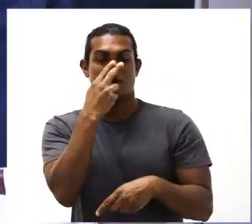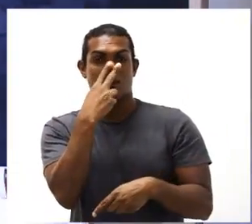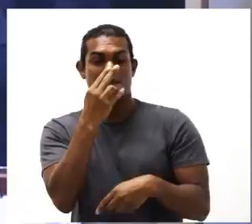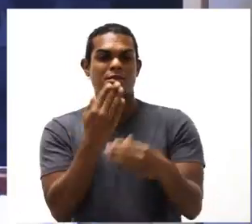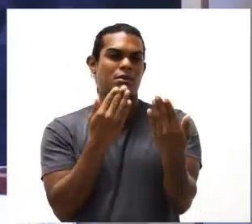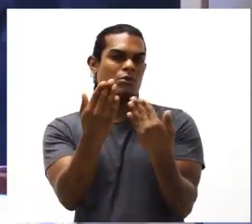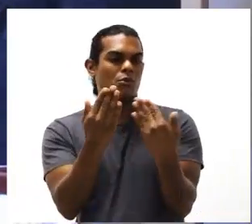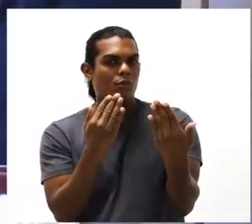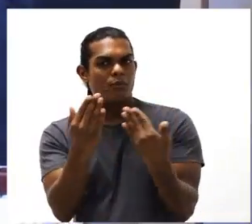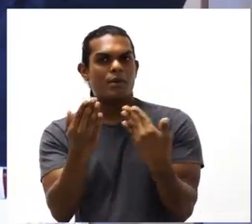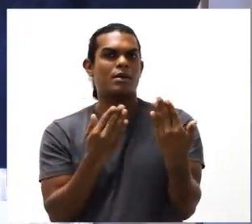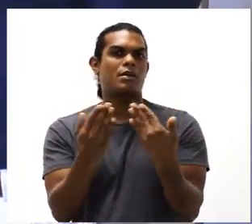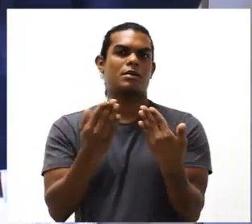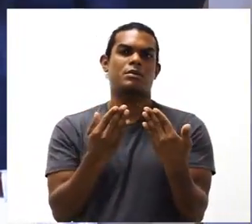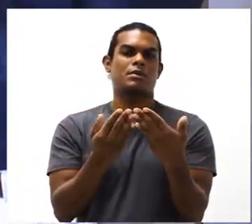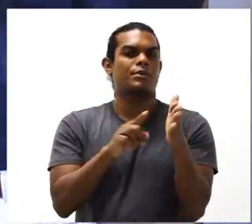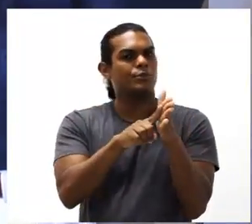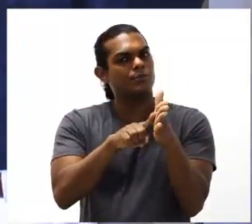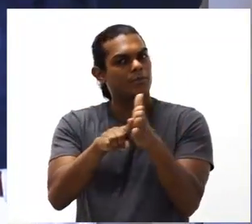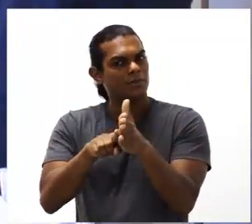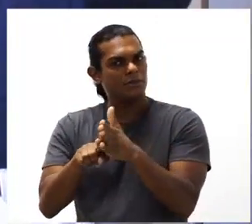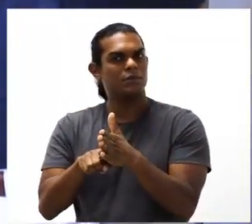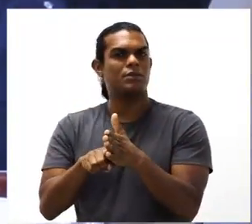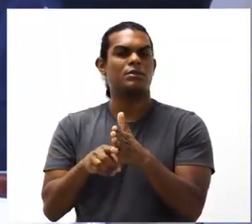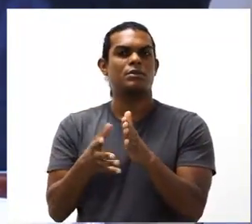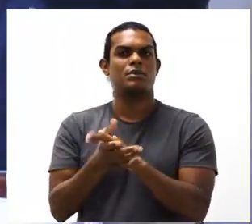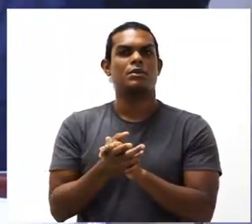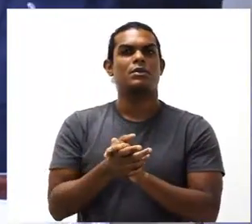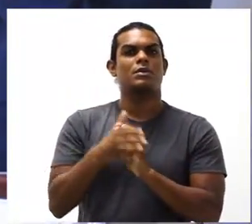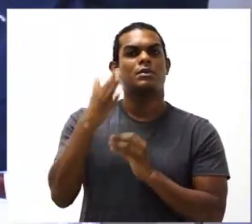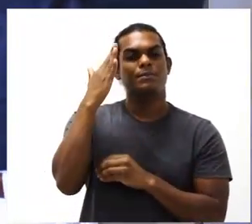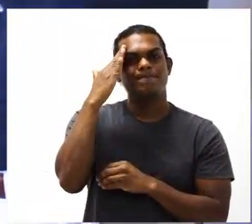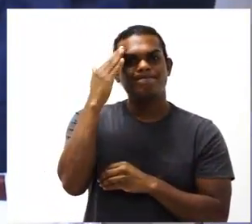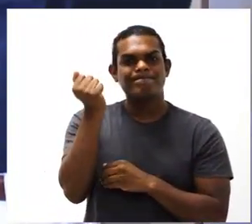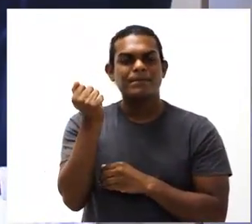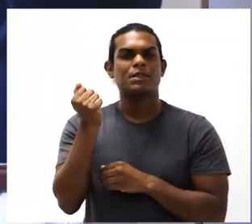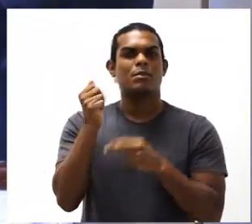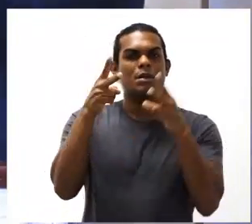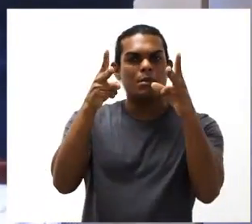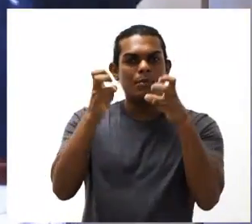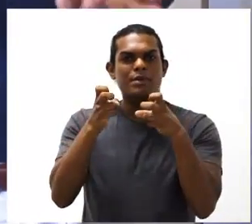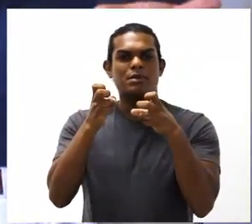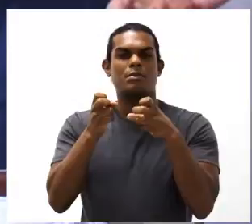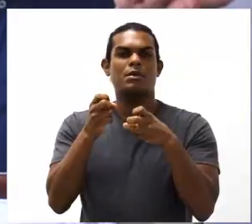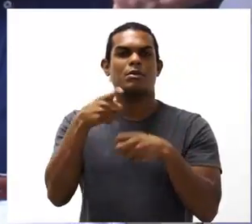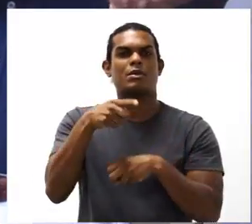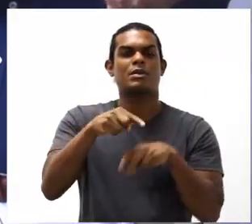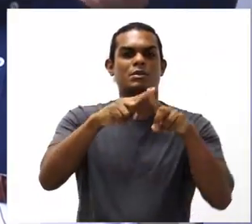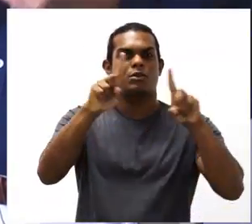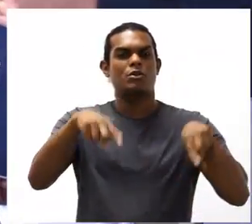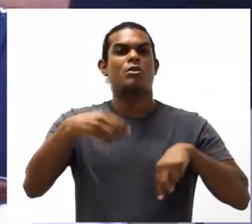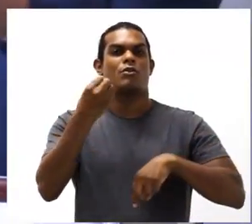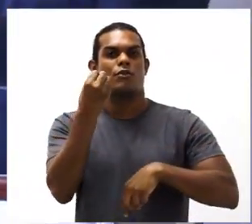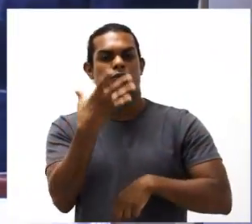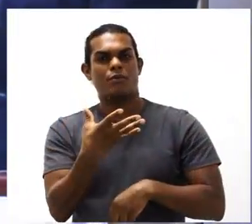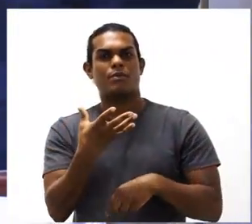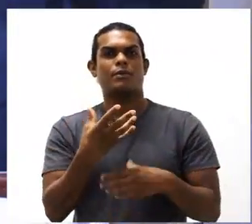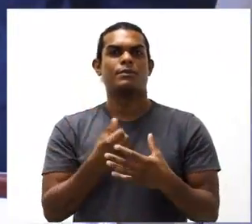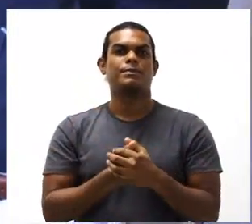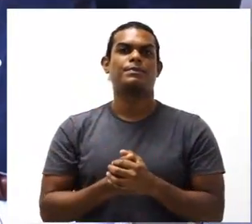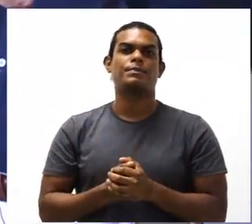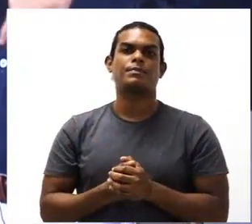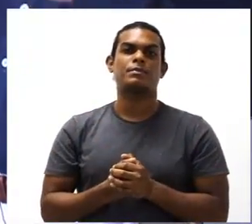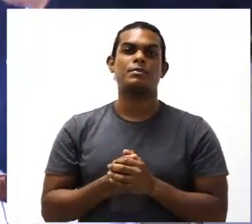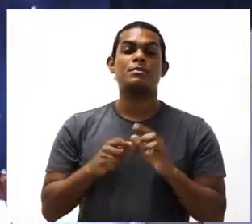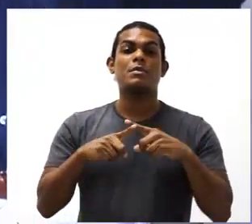com o contexto atual e você dizer, puxa vida, esse caso de sucesso é muito parecido e eu ia aproveitar desse conhecimento. Agora, para isso, eu